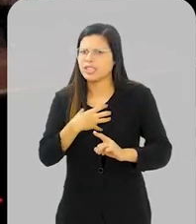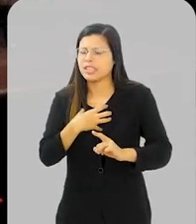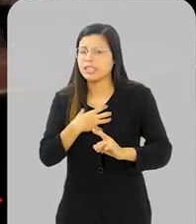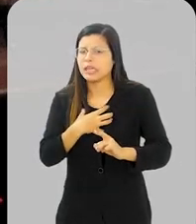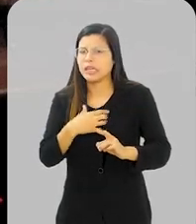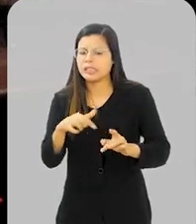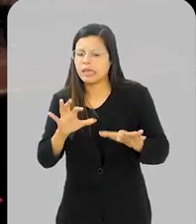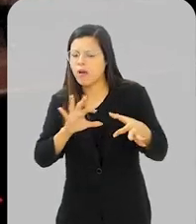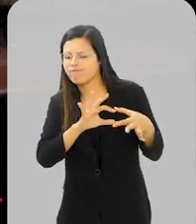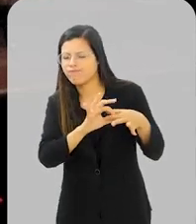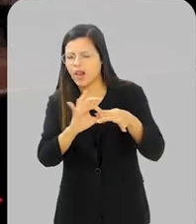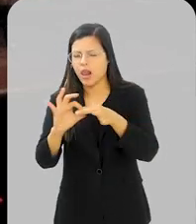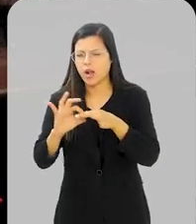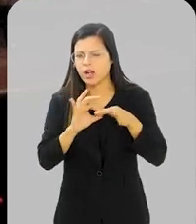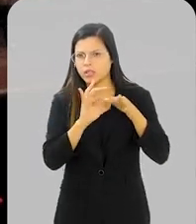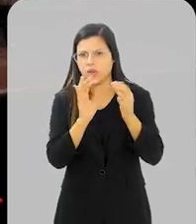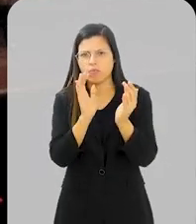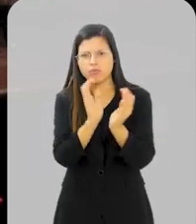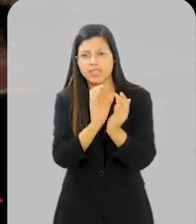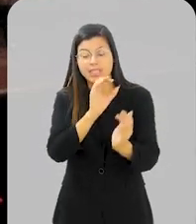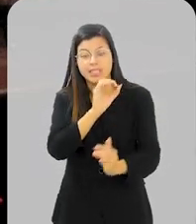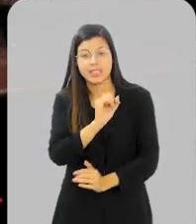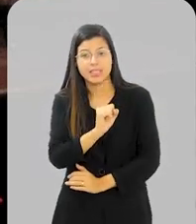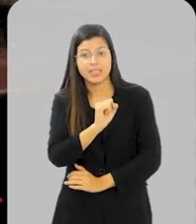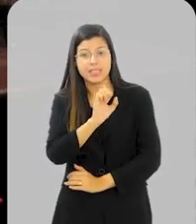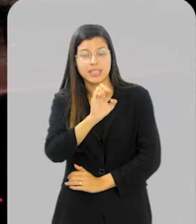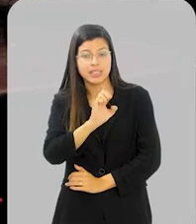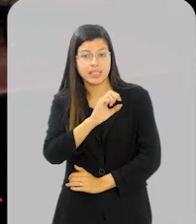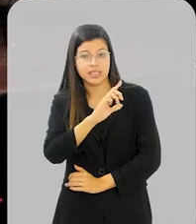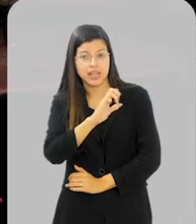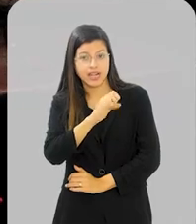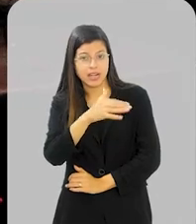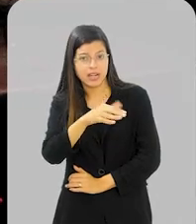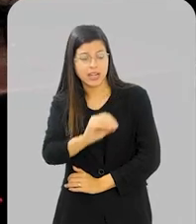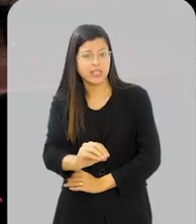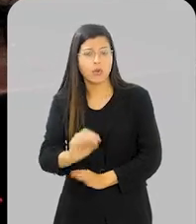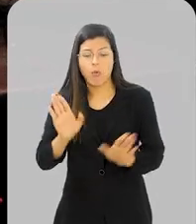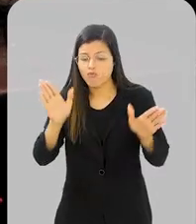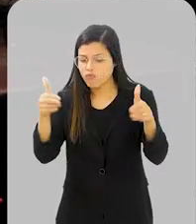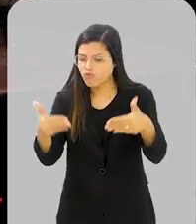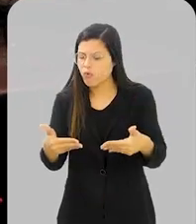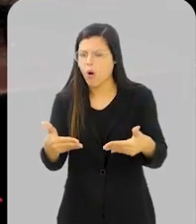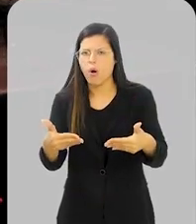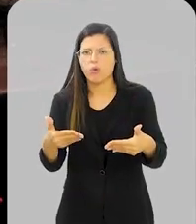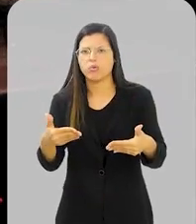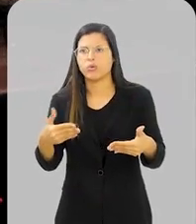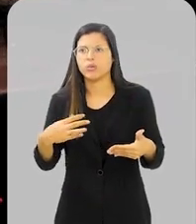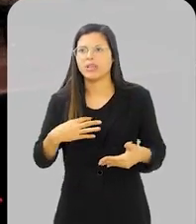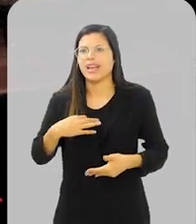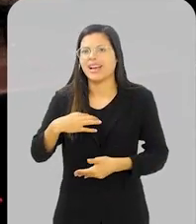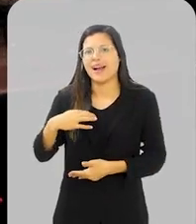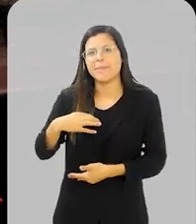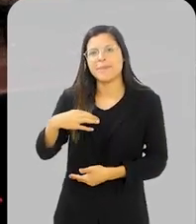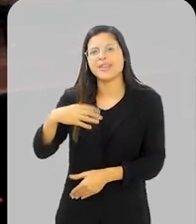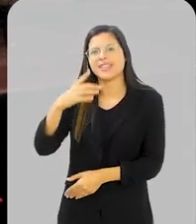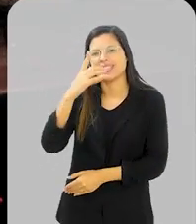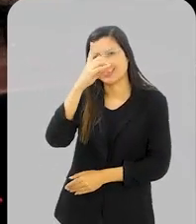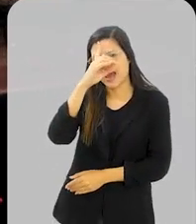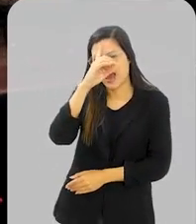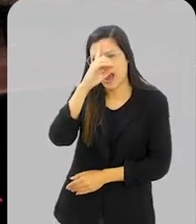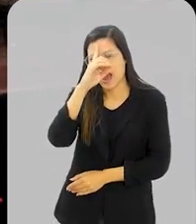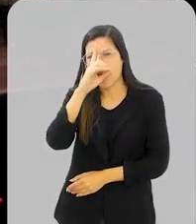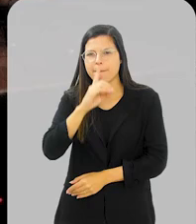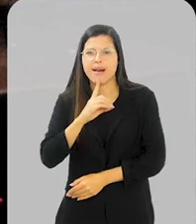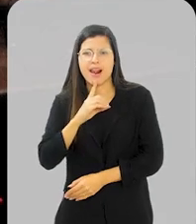de seleção. Eu não senti foco na seleção brasileira, na camisa canarinho, como dizia